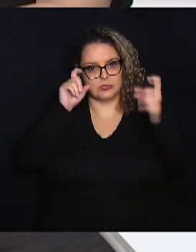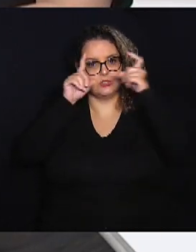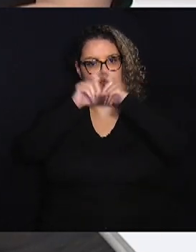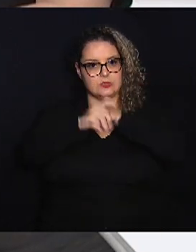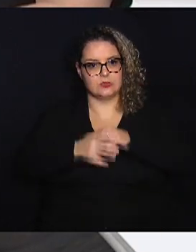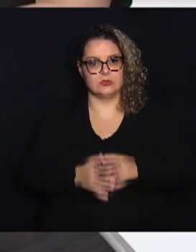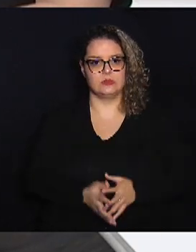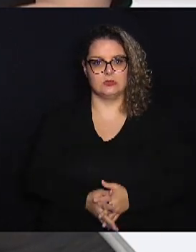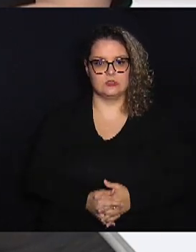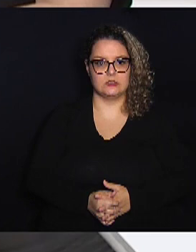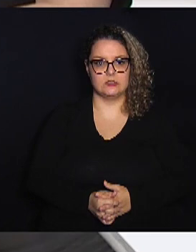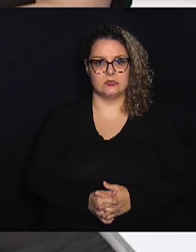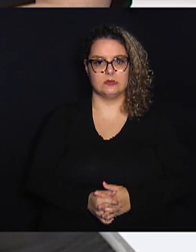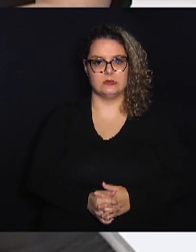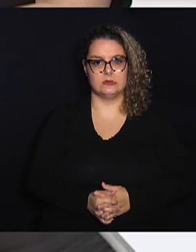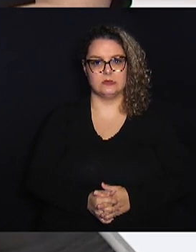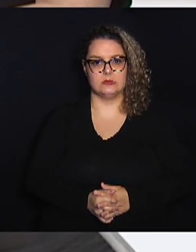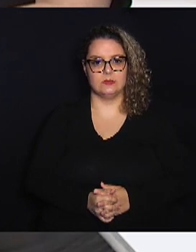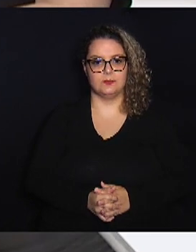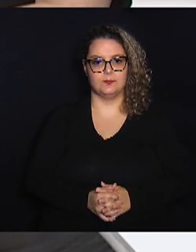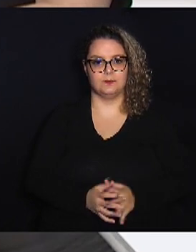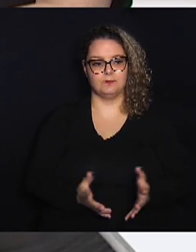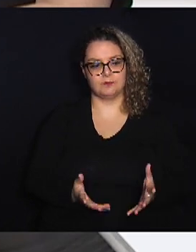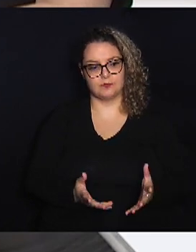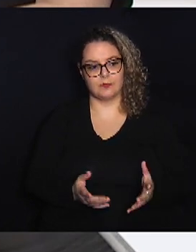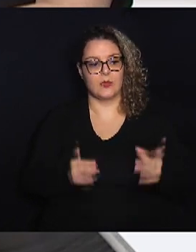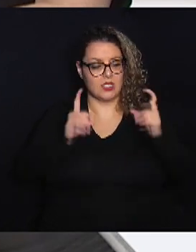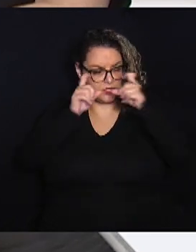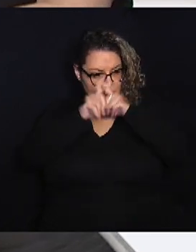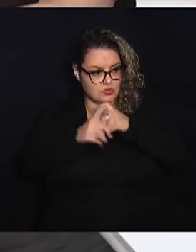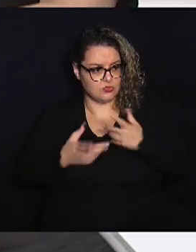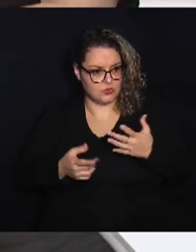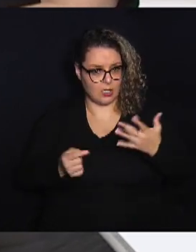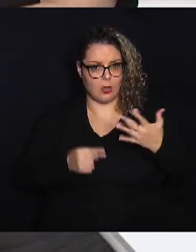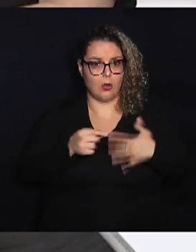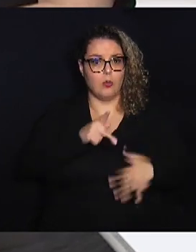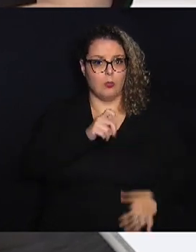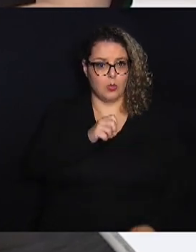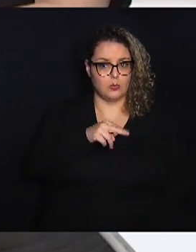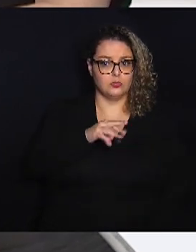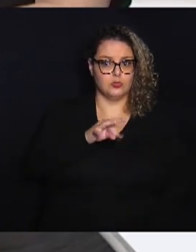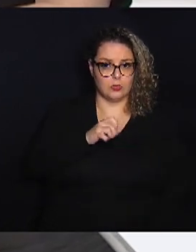né? Enfim, essas são dificuldades pontuais, sim,